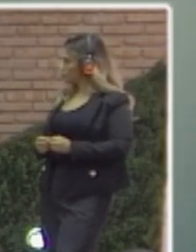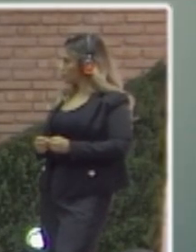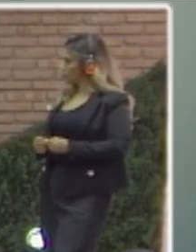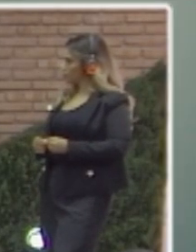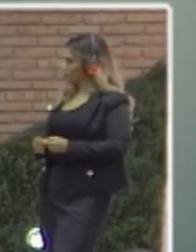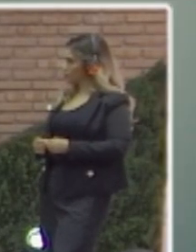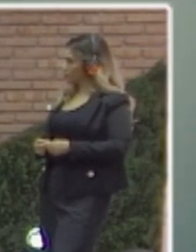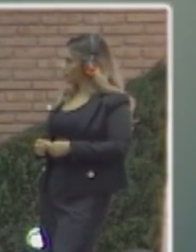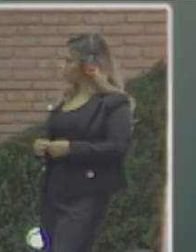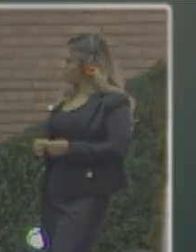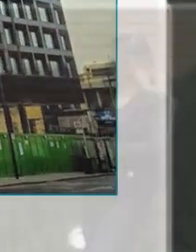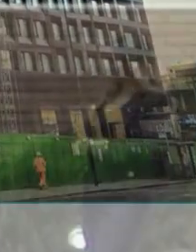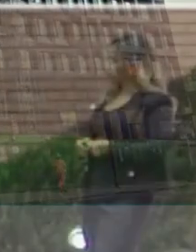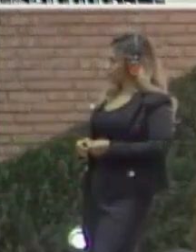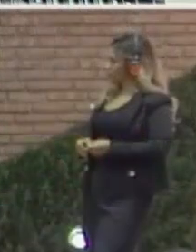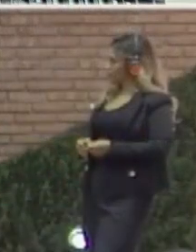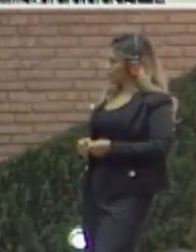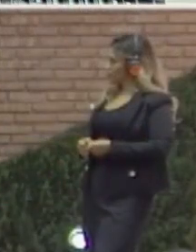Esse daqui